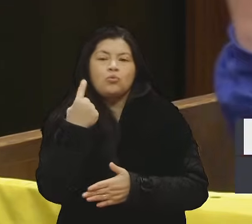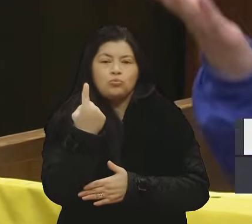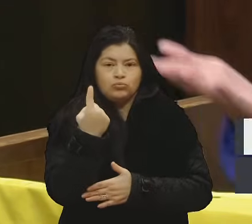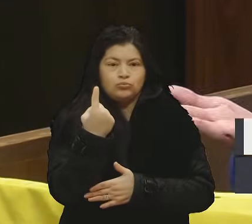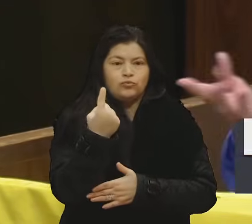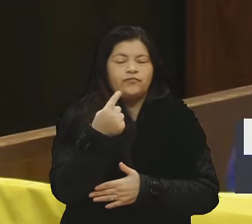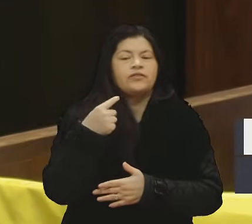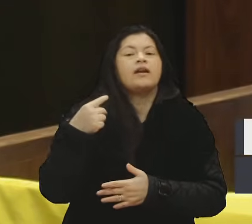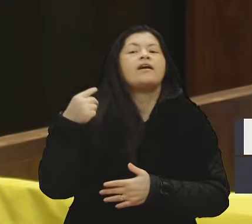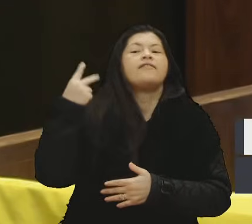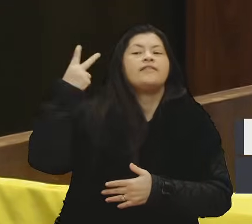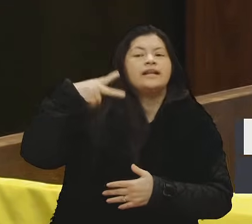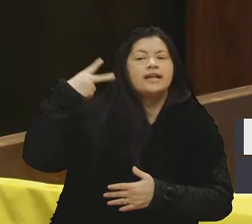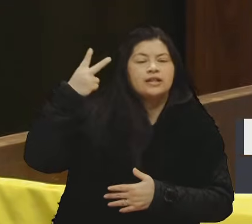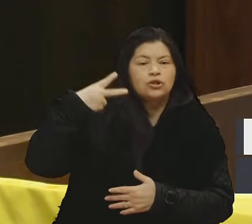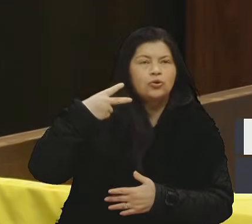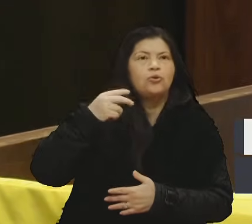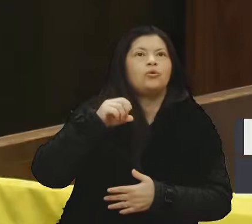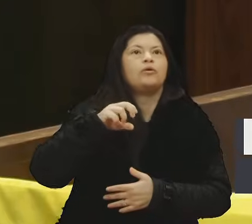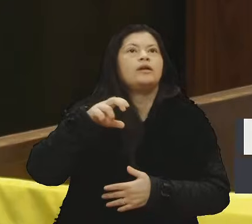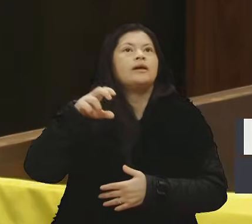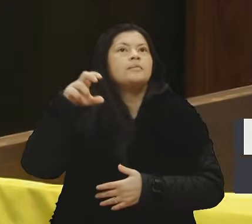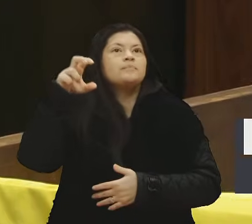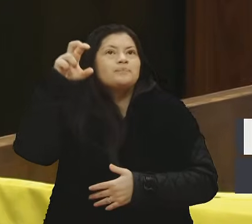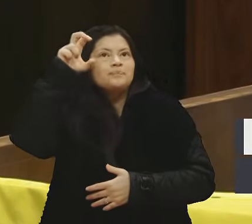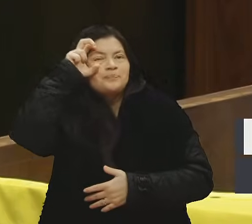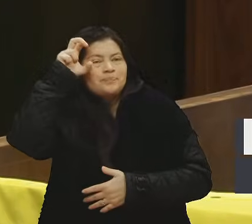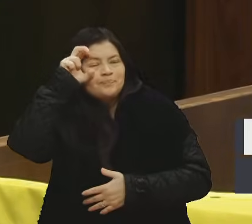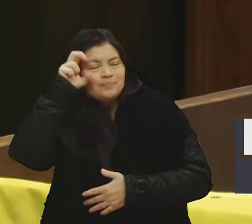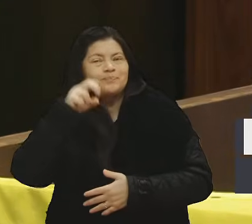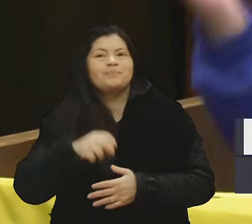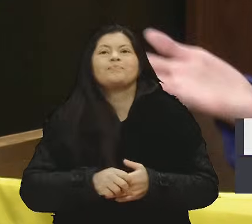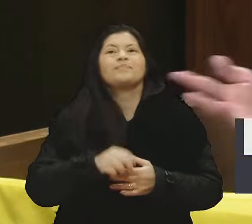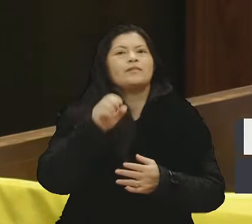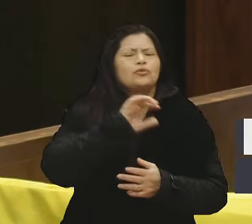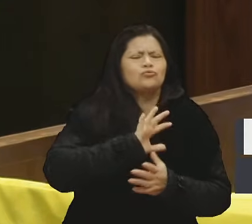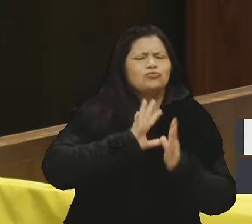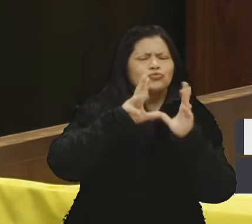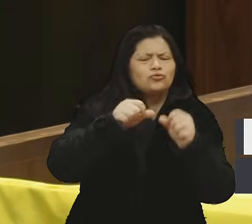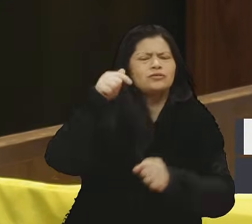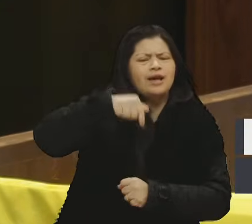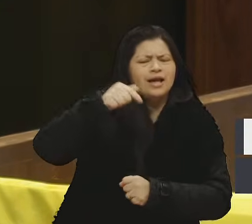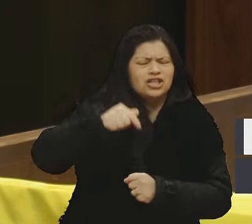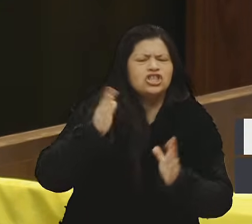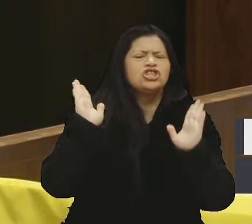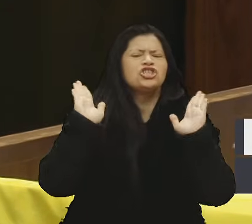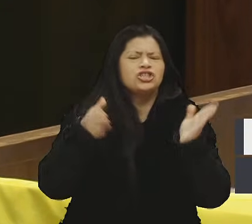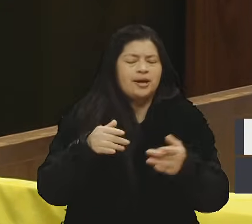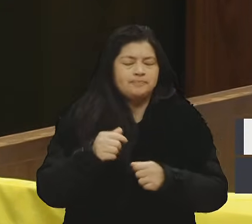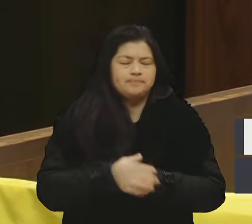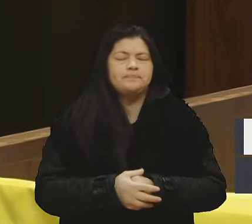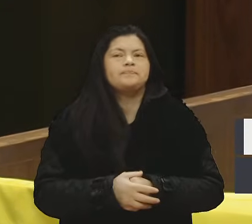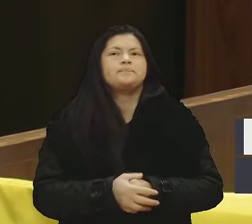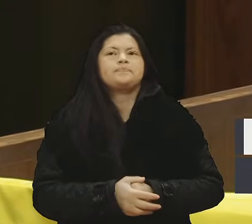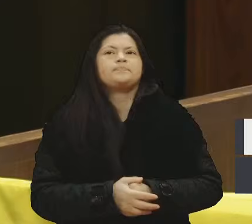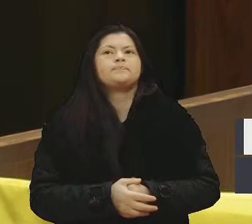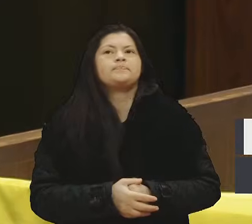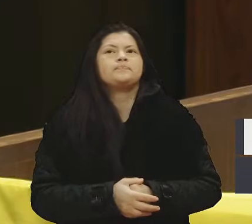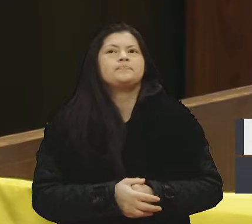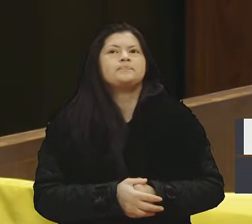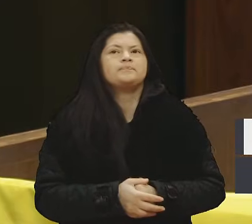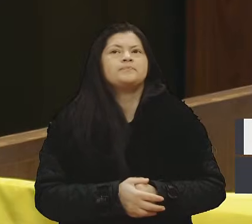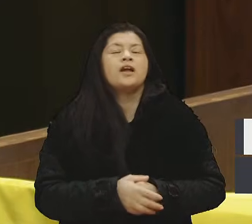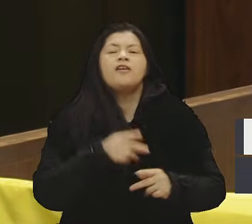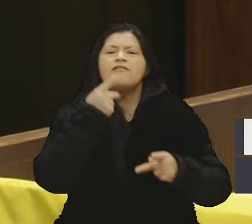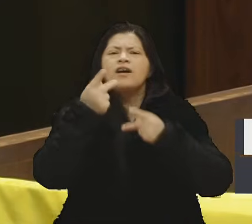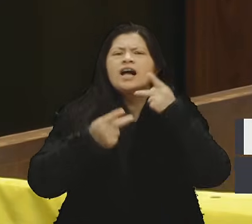vereadora Sandra, que já não está aqui, professora Helenir, Silvana, David, todos que aqui estão. Então, né,